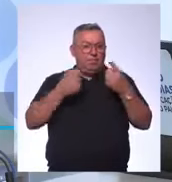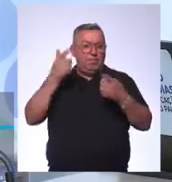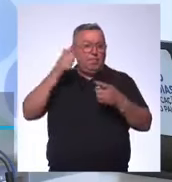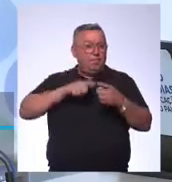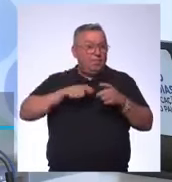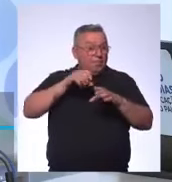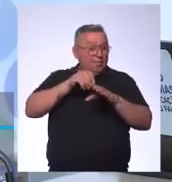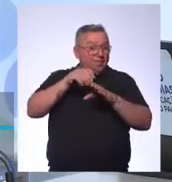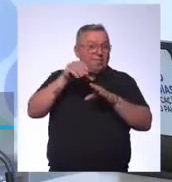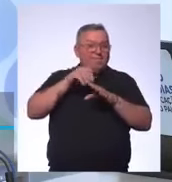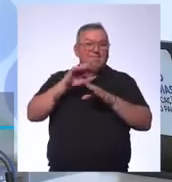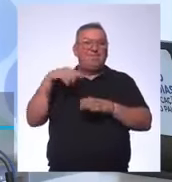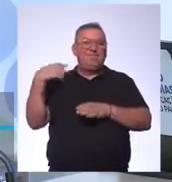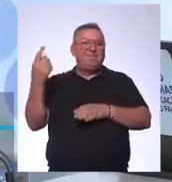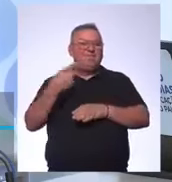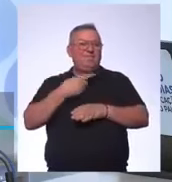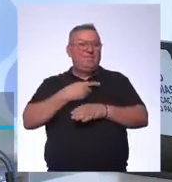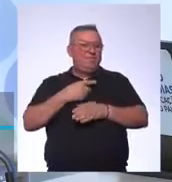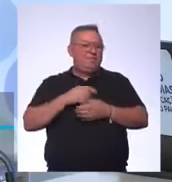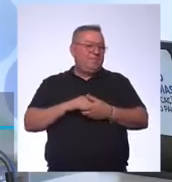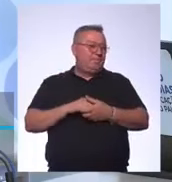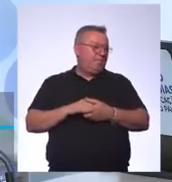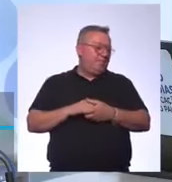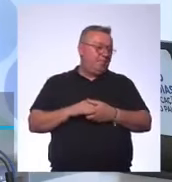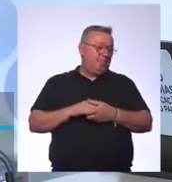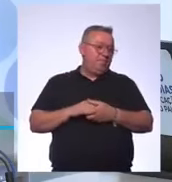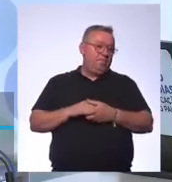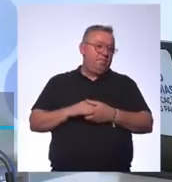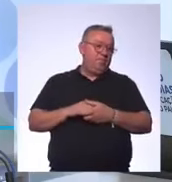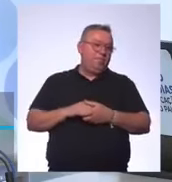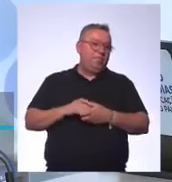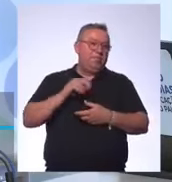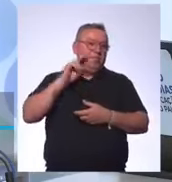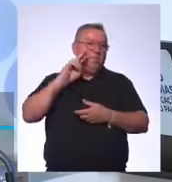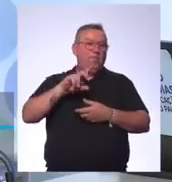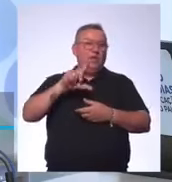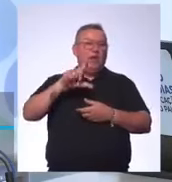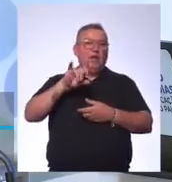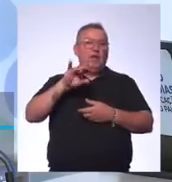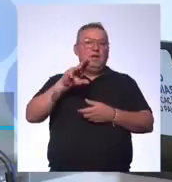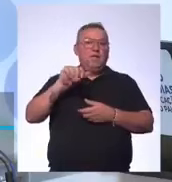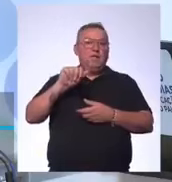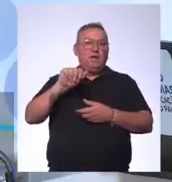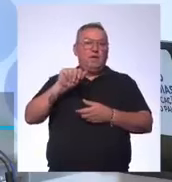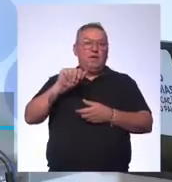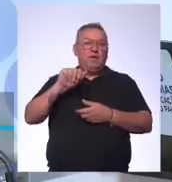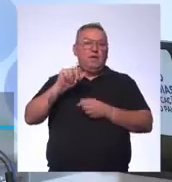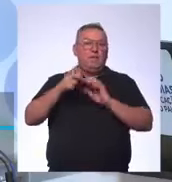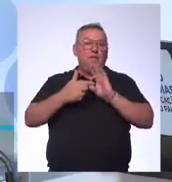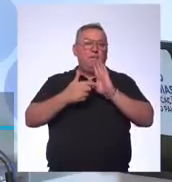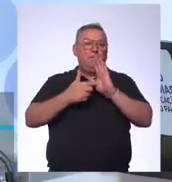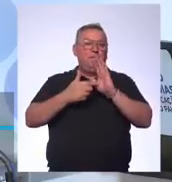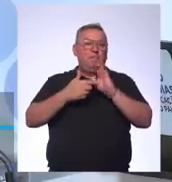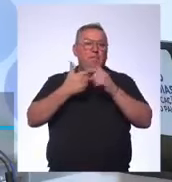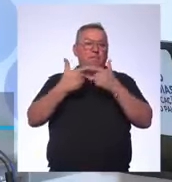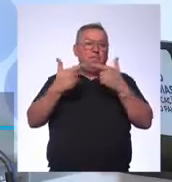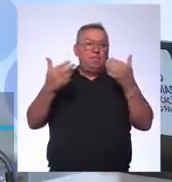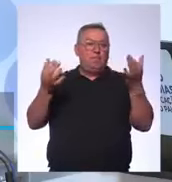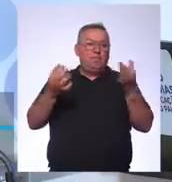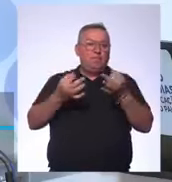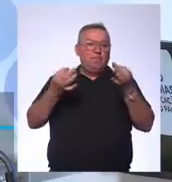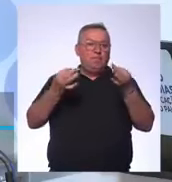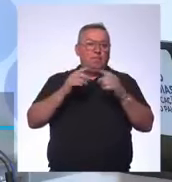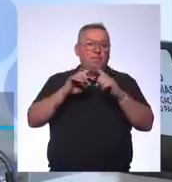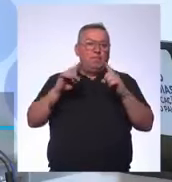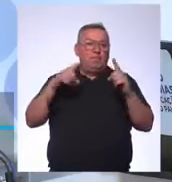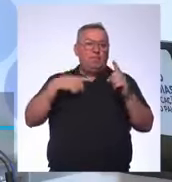dica para nós ou não? O texto está compreensível? Estou lendo aqui da Lívia. Apresenta a linguagem adequada, está escrito corretamente.